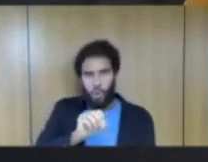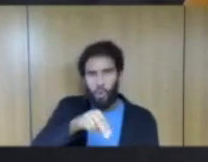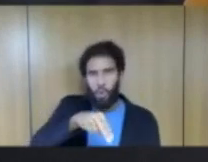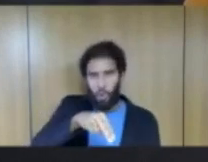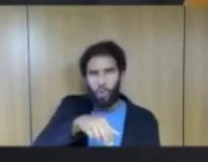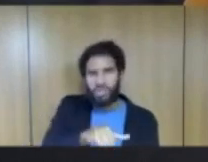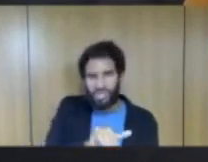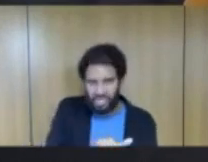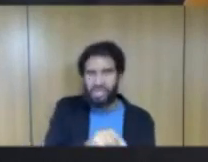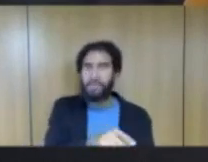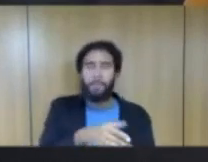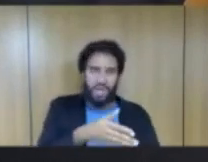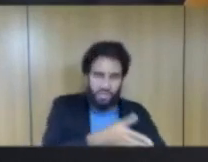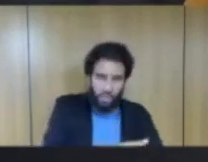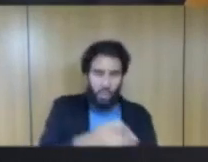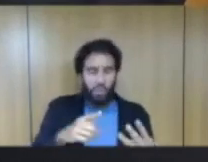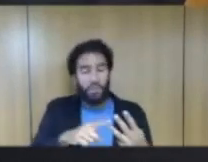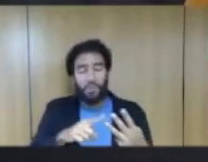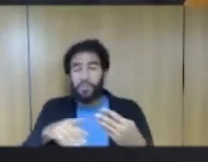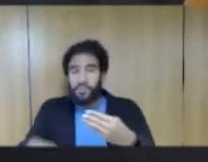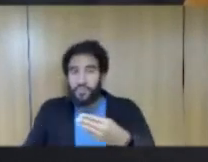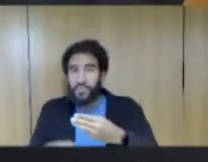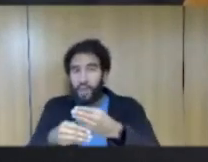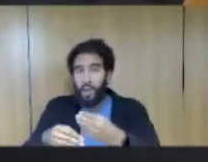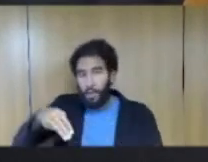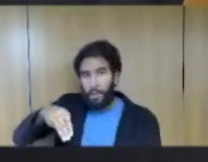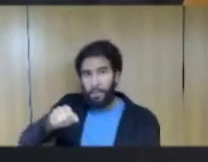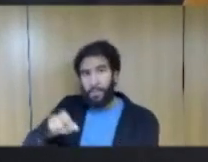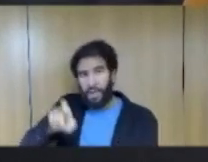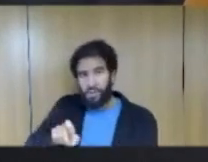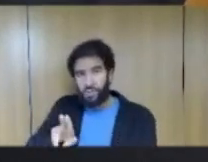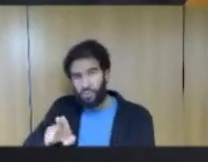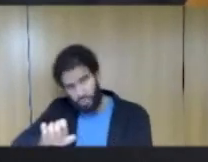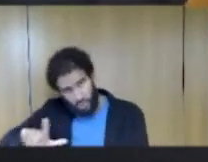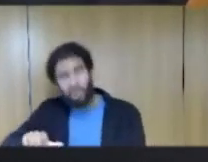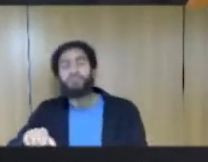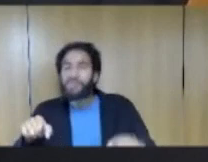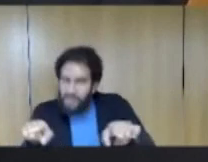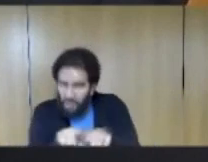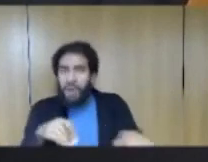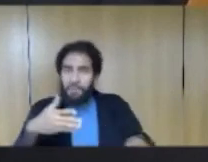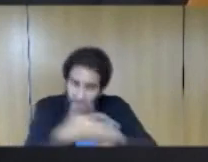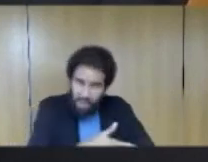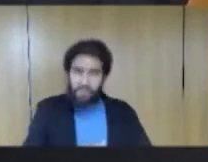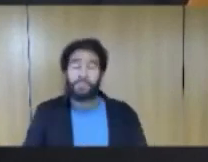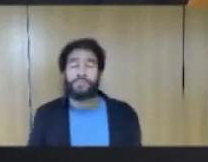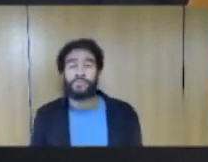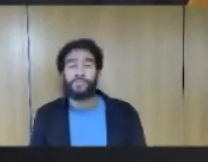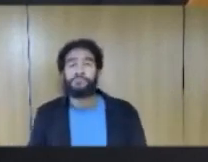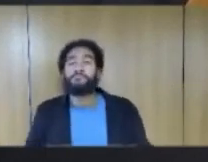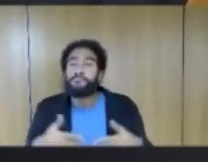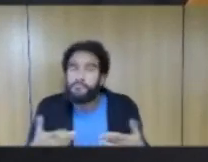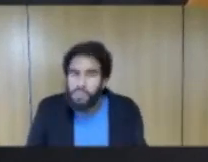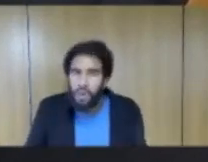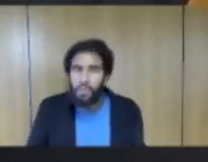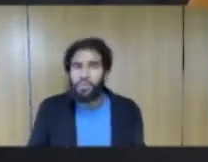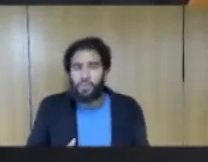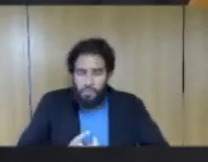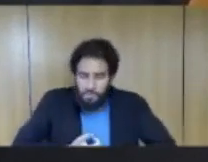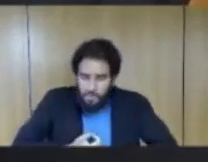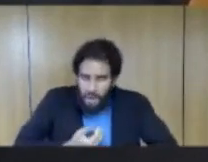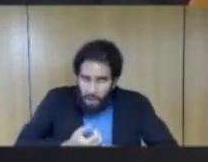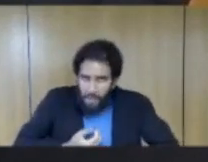e acrescenta a participação decisiva do Maxwell então a delação premiada ela é